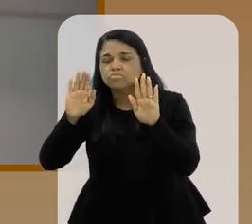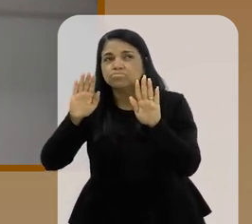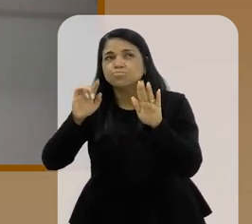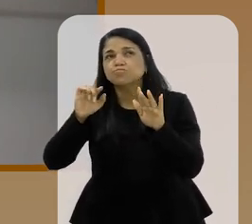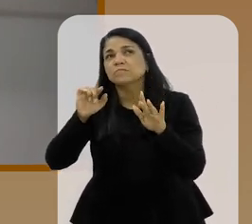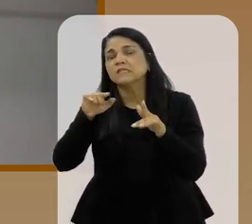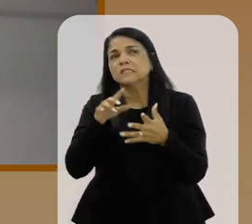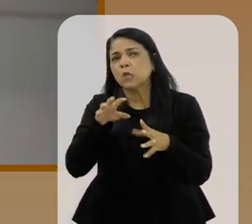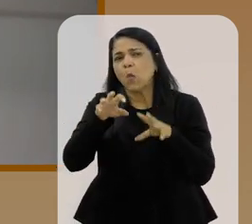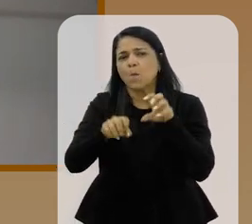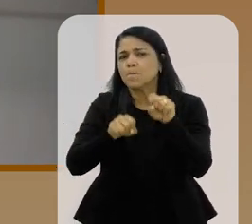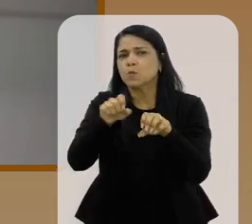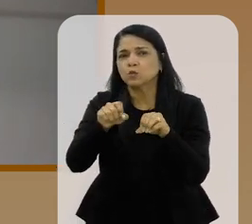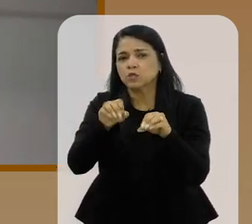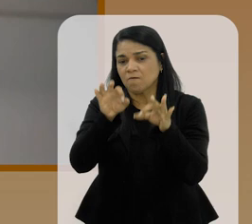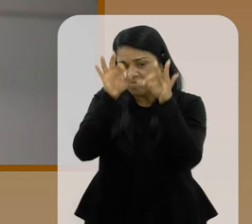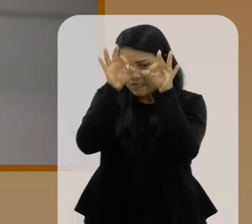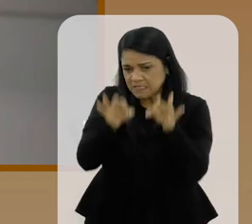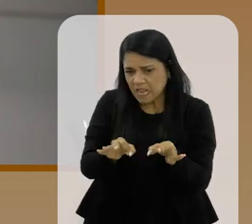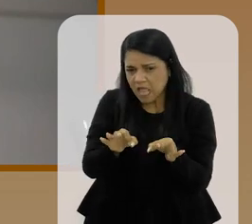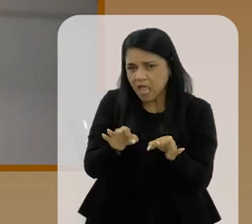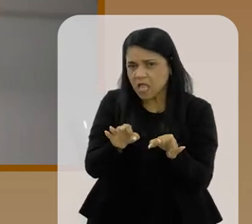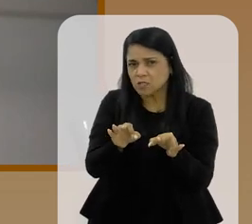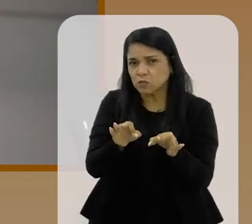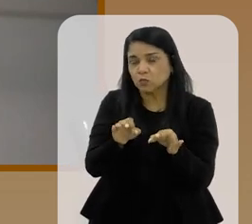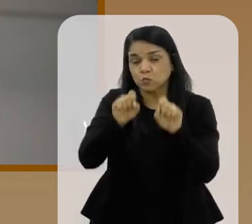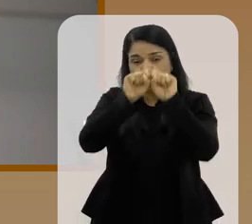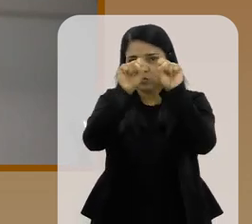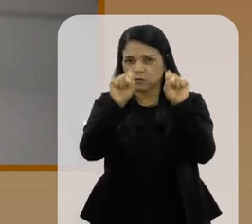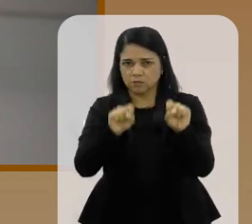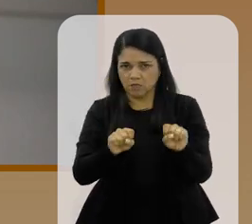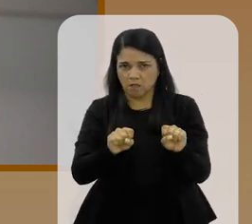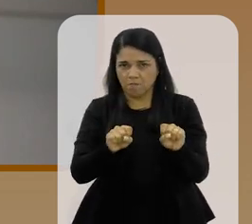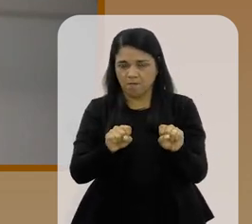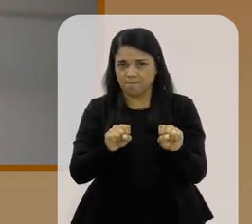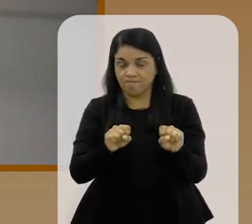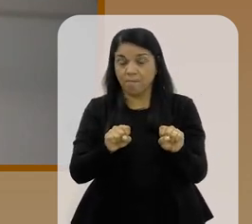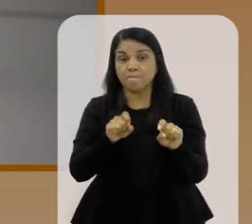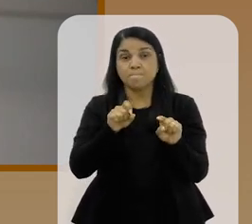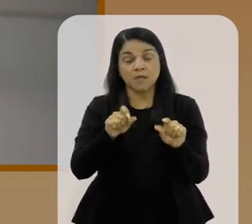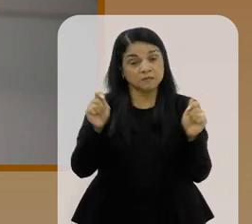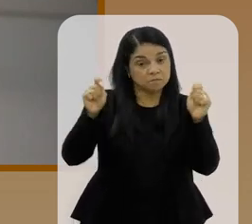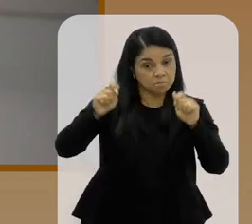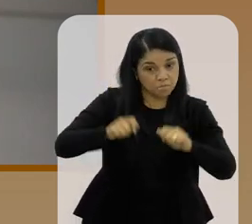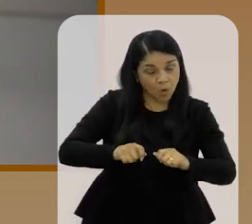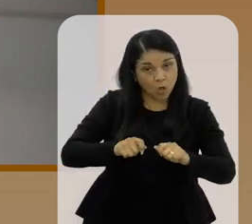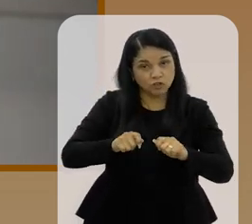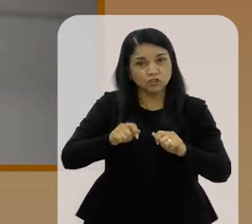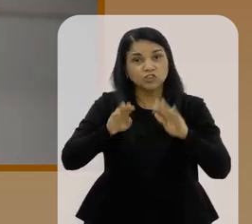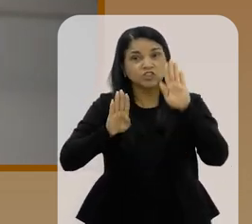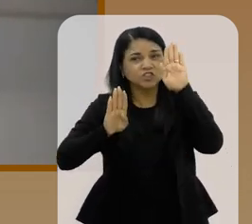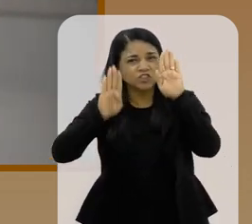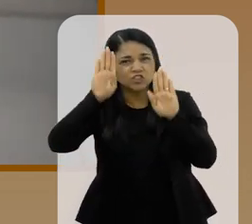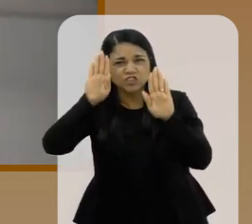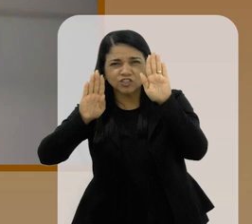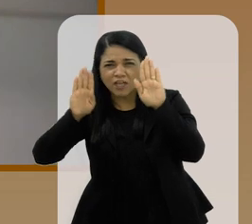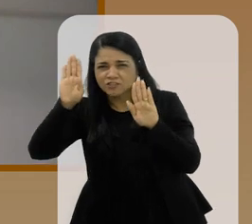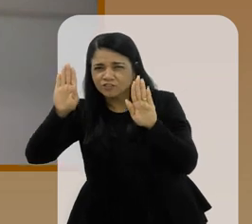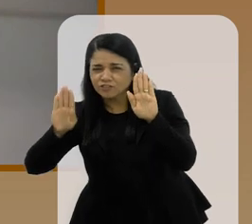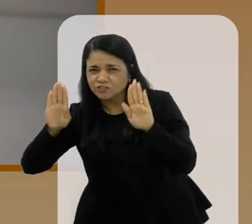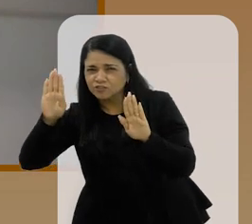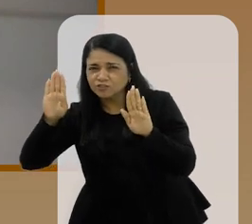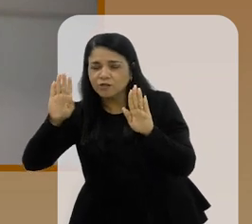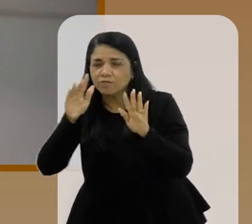busca necessariamente determinar qual vai ser o estado exato do seu sistema, mas você poder fazer considerações